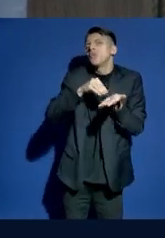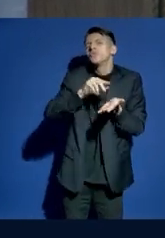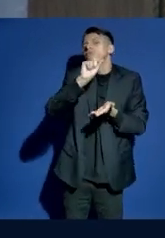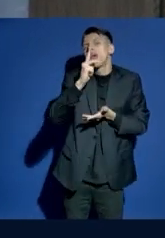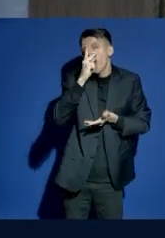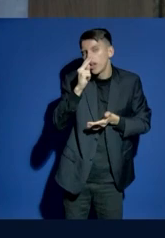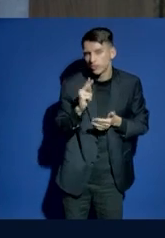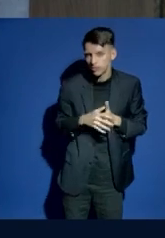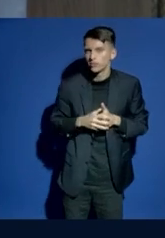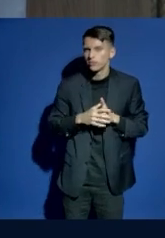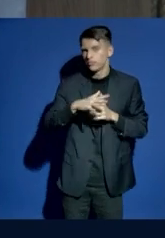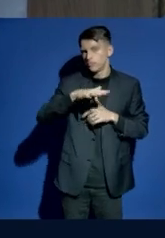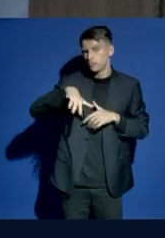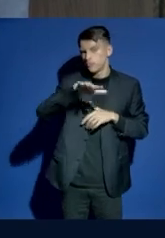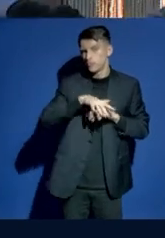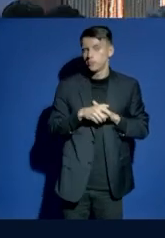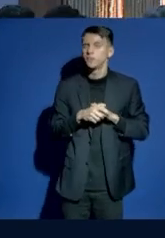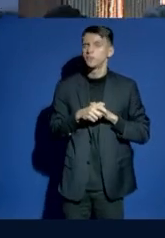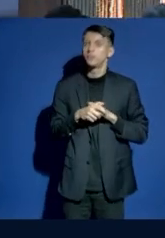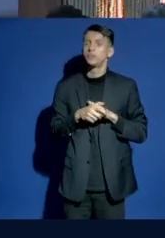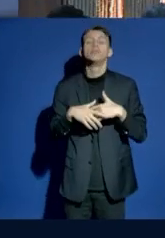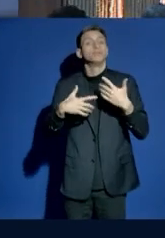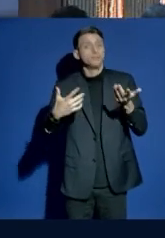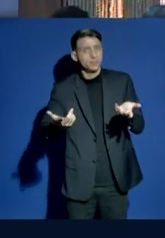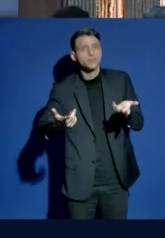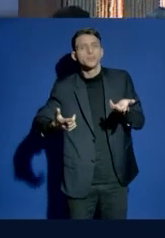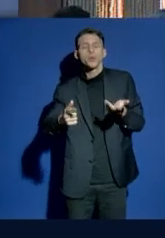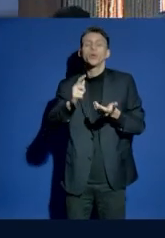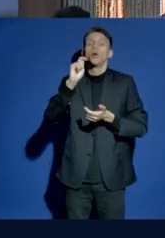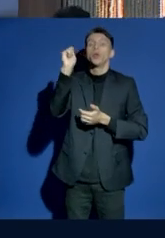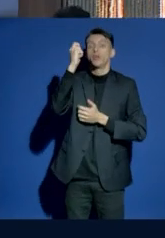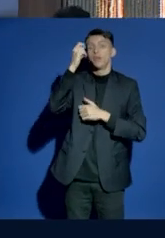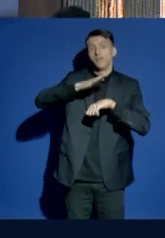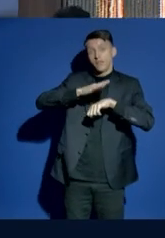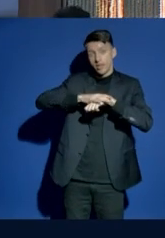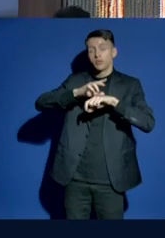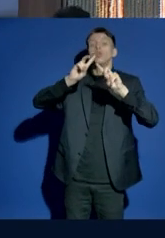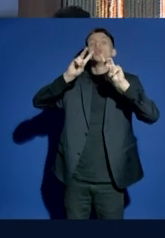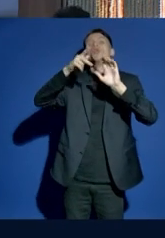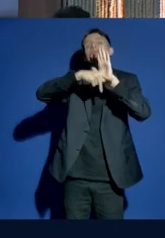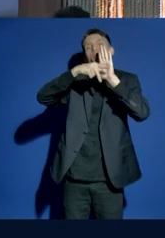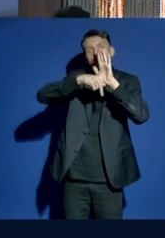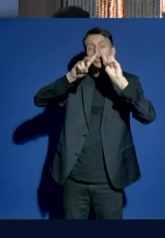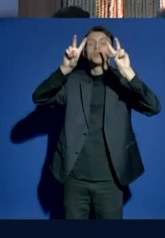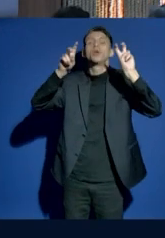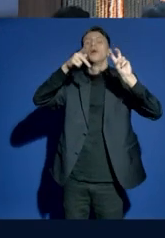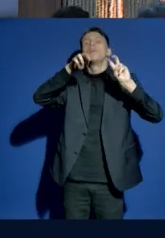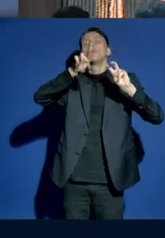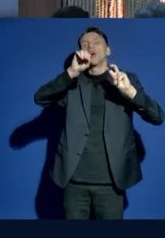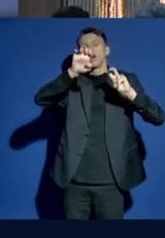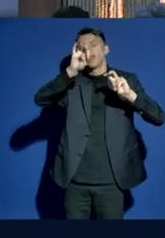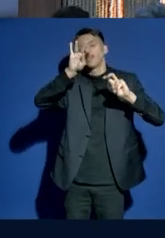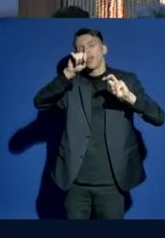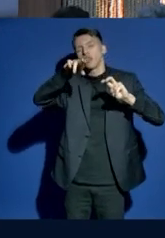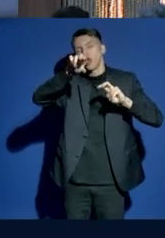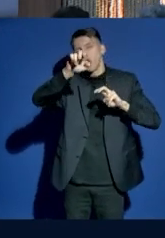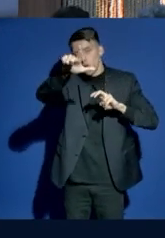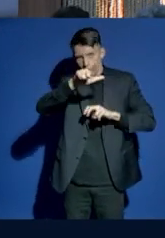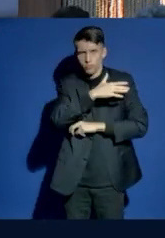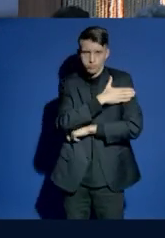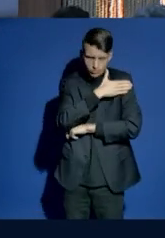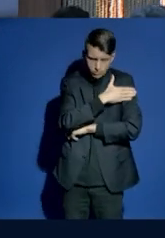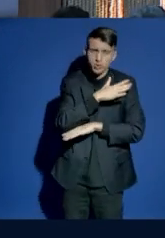está? O Rio Grande do Sul fez um programa chamado Proetanol. A gente está com um projeto de etanol bem